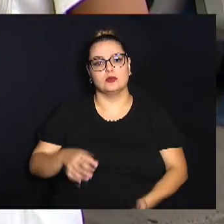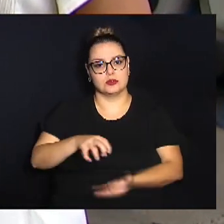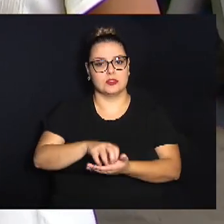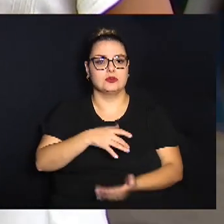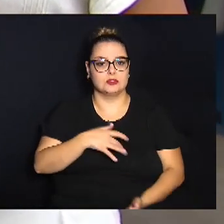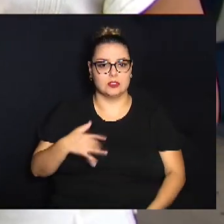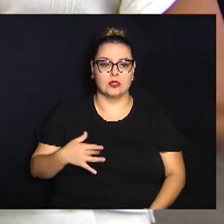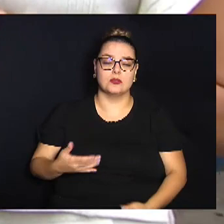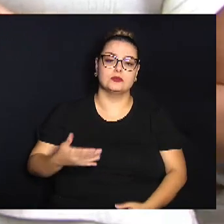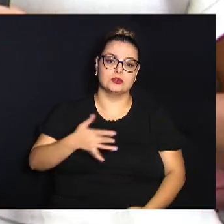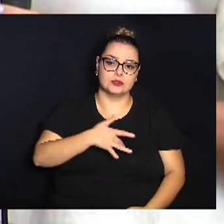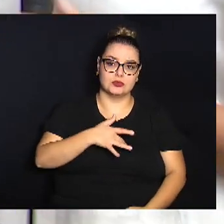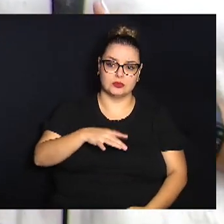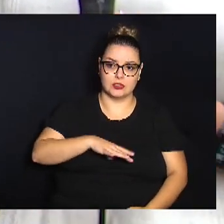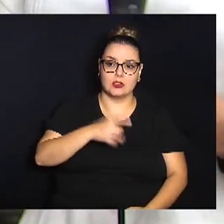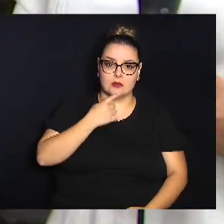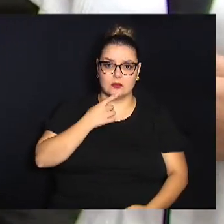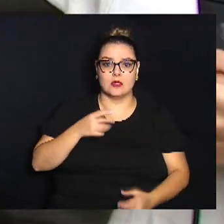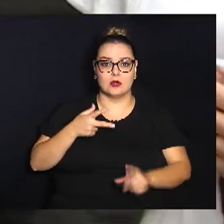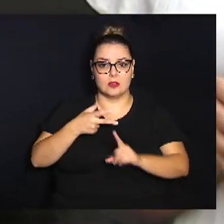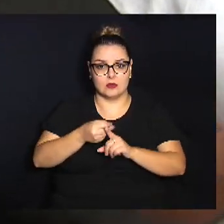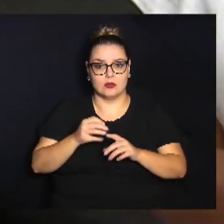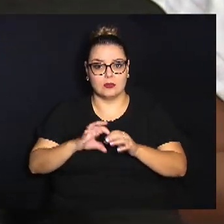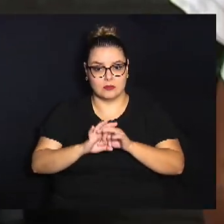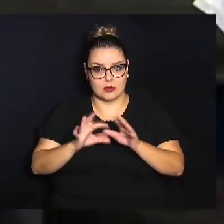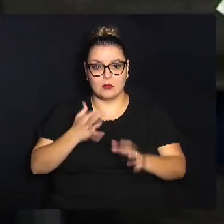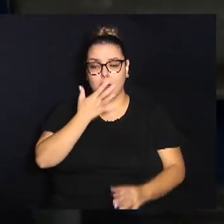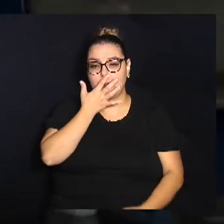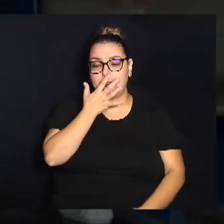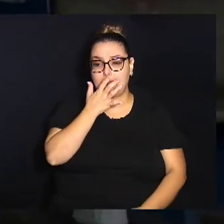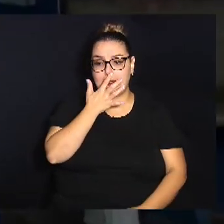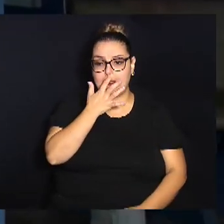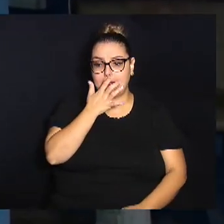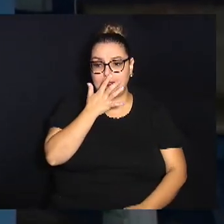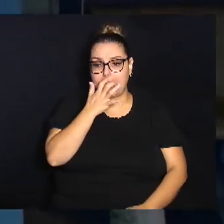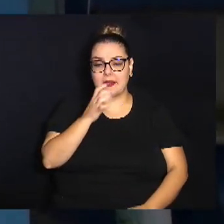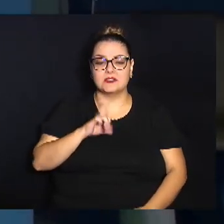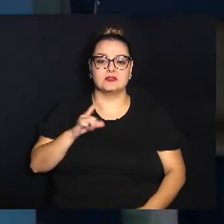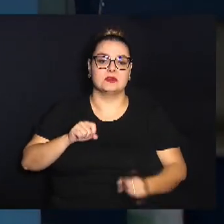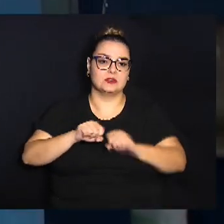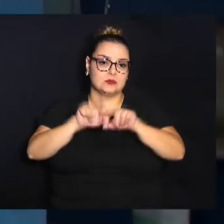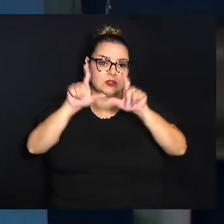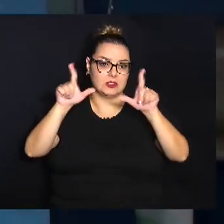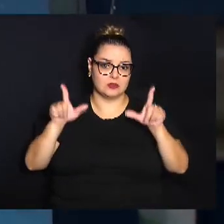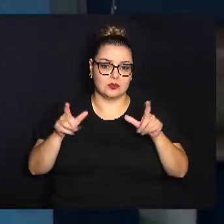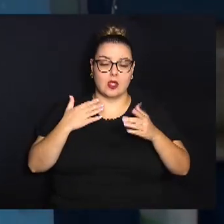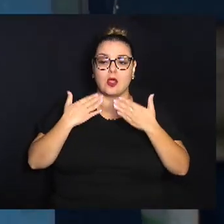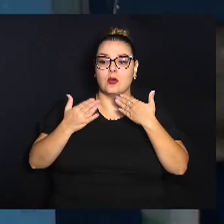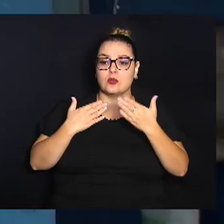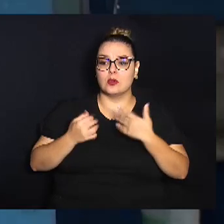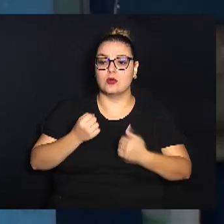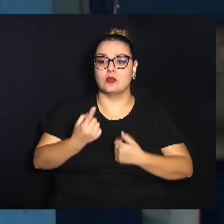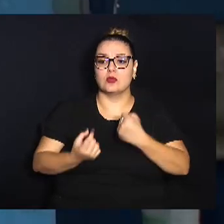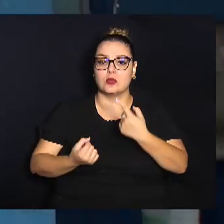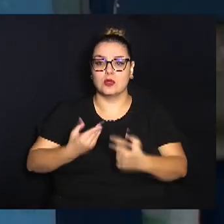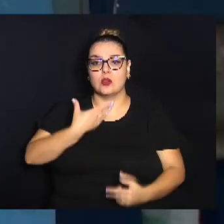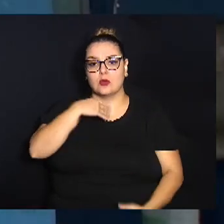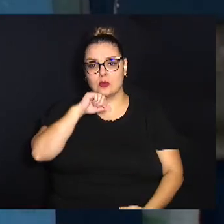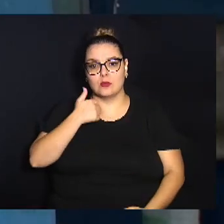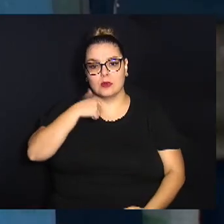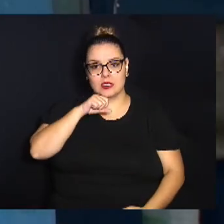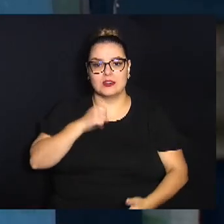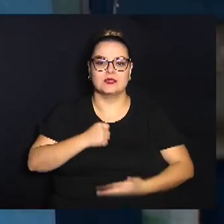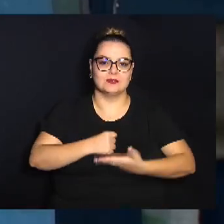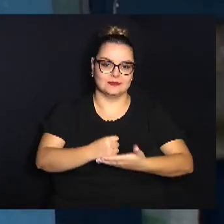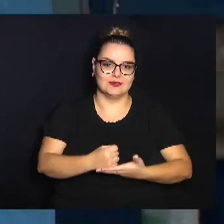saúde aqui de Campinas estão com as vacinas disponíveis. Nós estivemos pela manhã conversando com alguns pais que trouxeram os